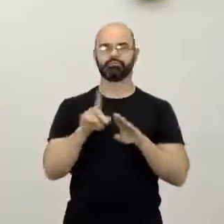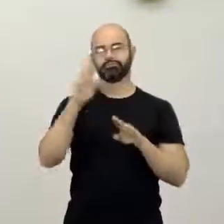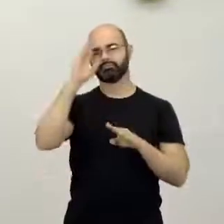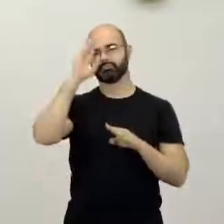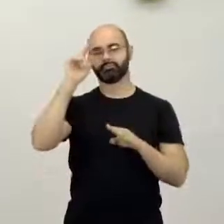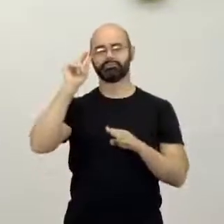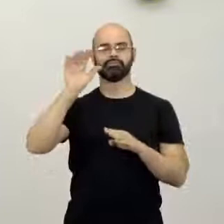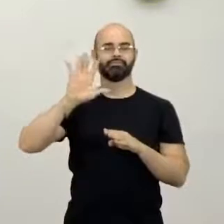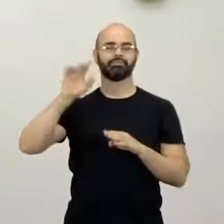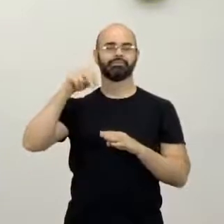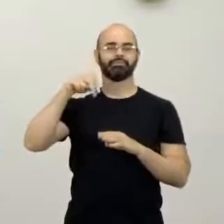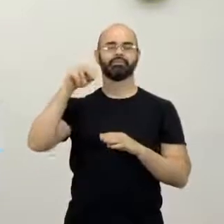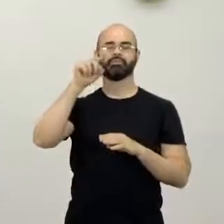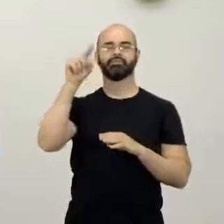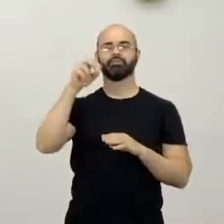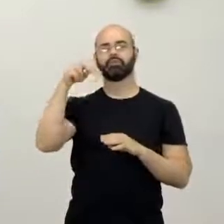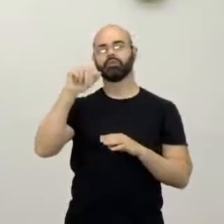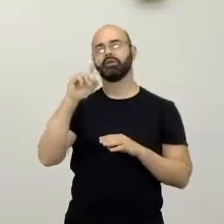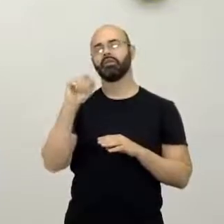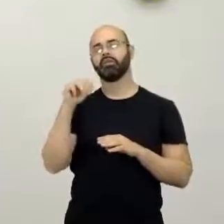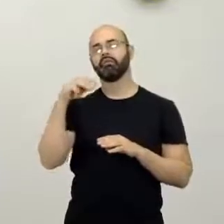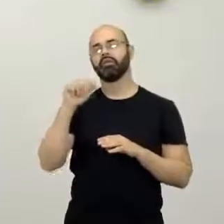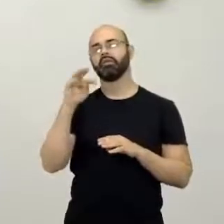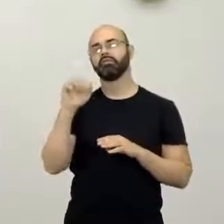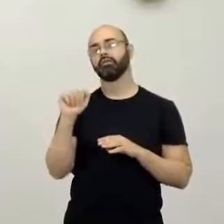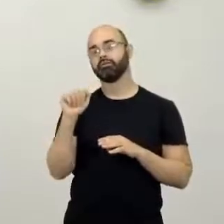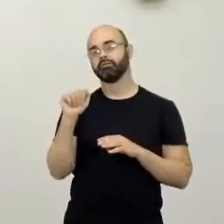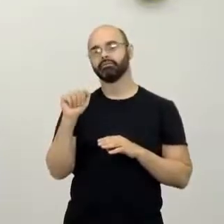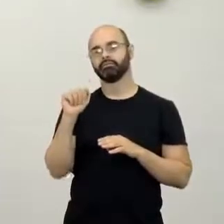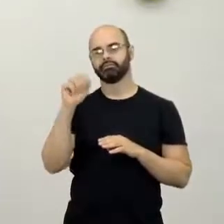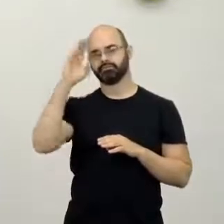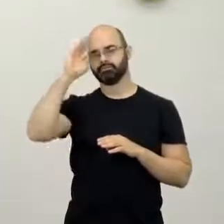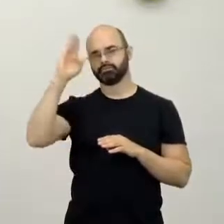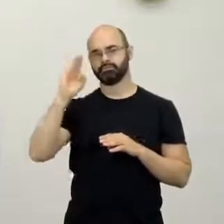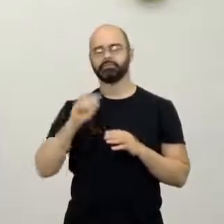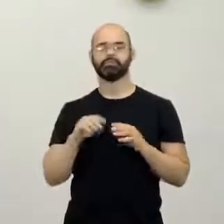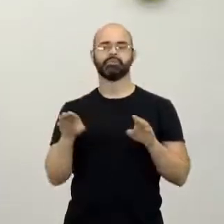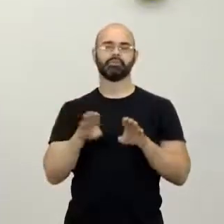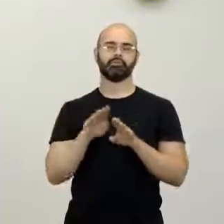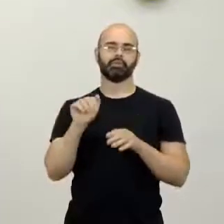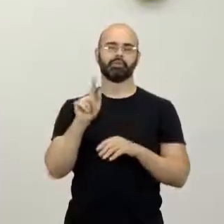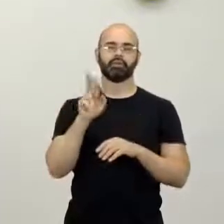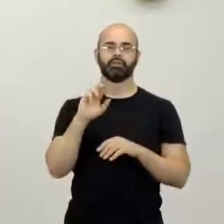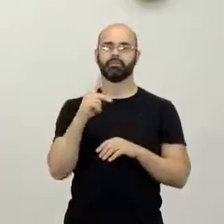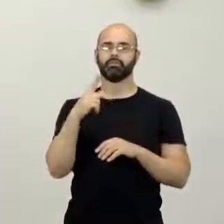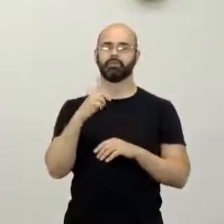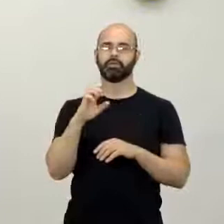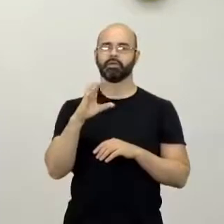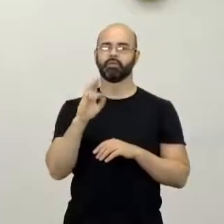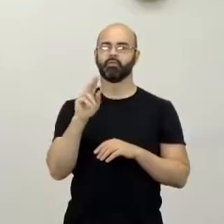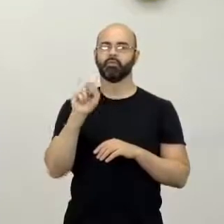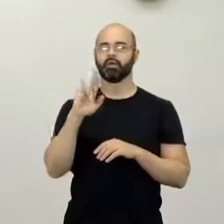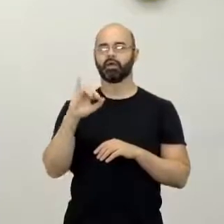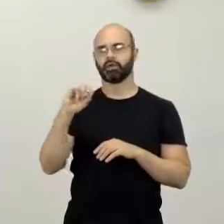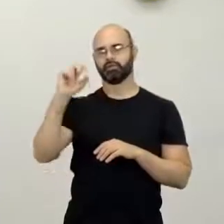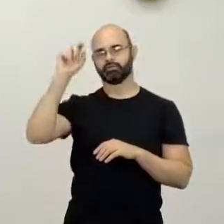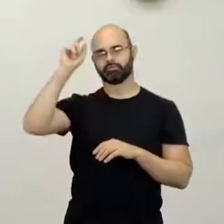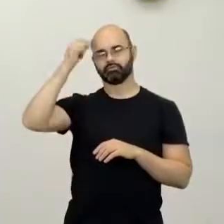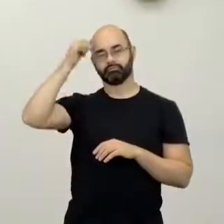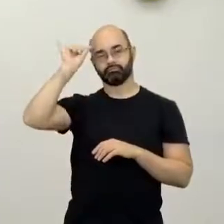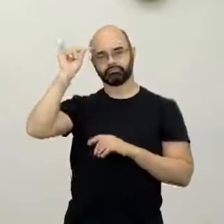faixa da zona da mata, cresce muito isso, mas tem também a questão aí da agropecuária, principalmente na questão